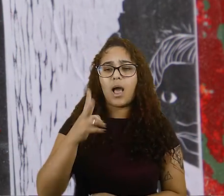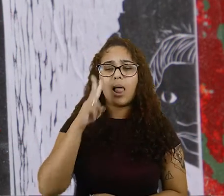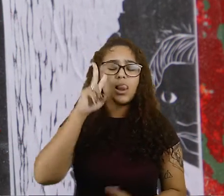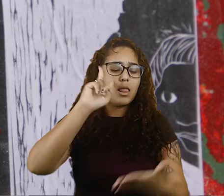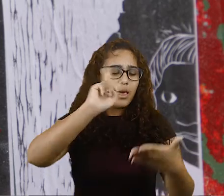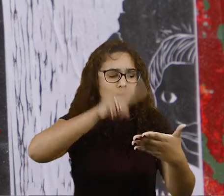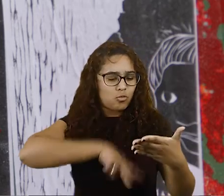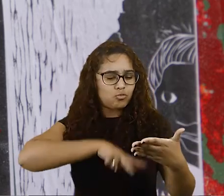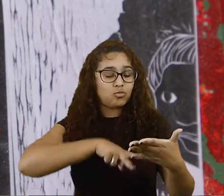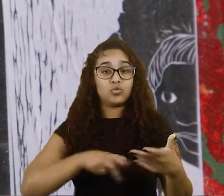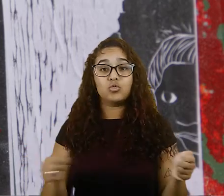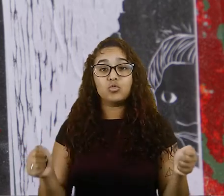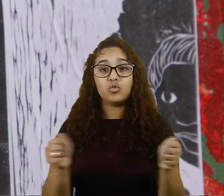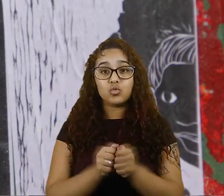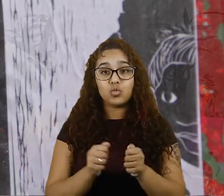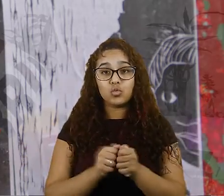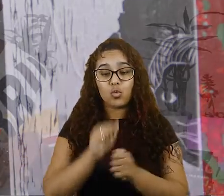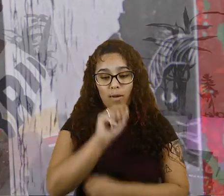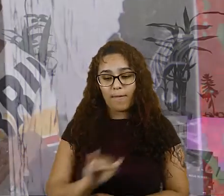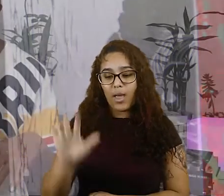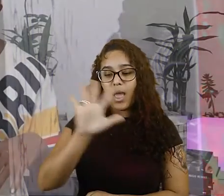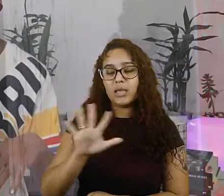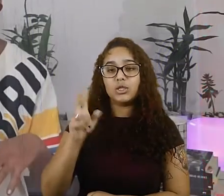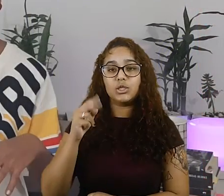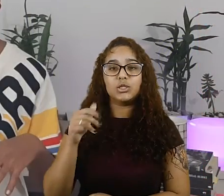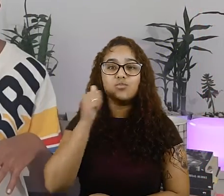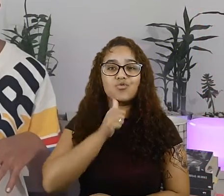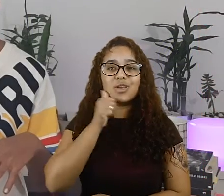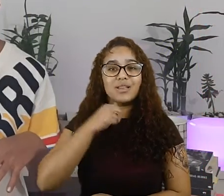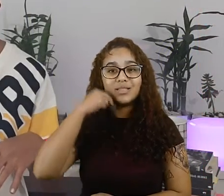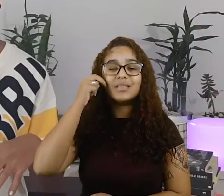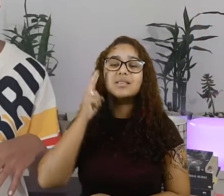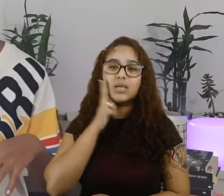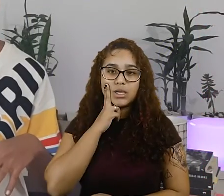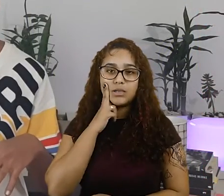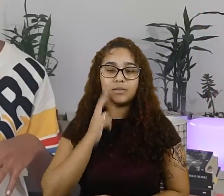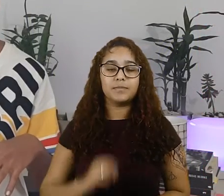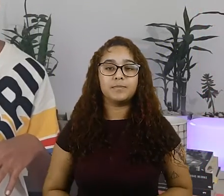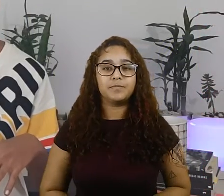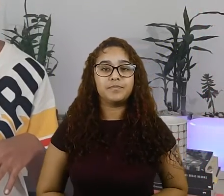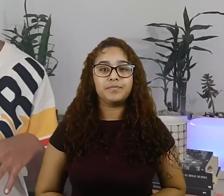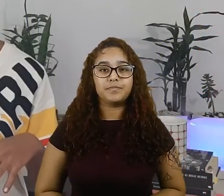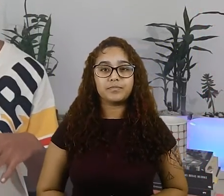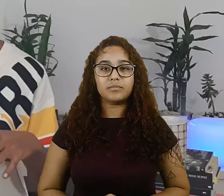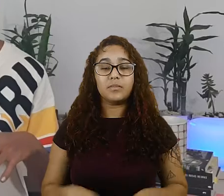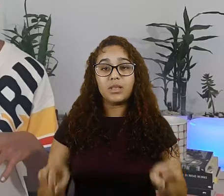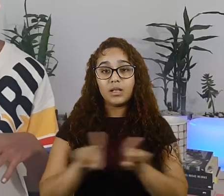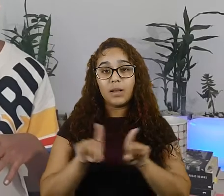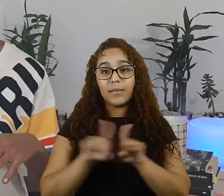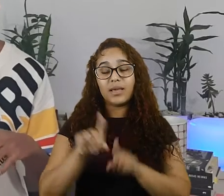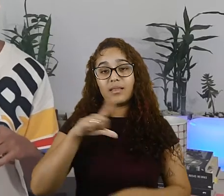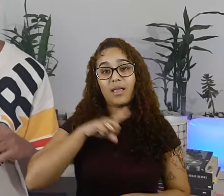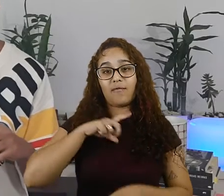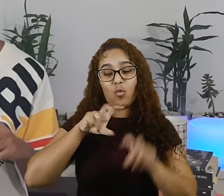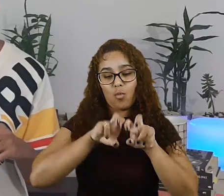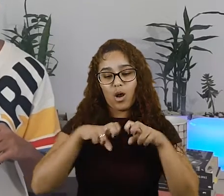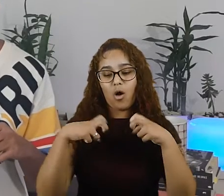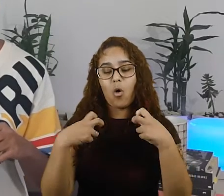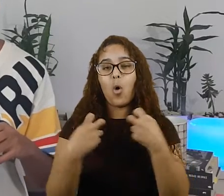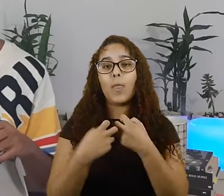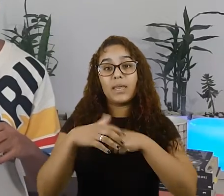leu? Junto com imagens de mulheres negras, né? E também